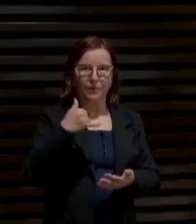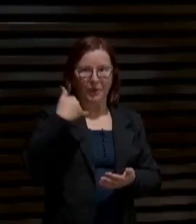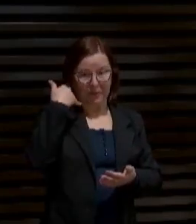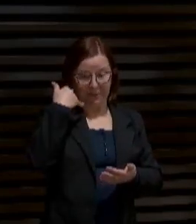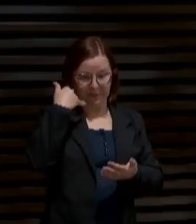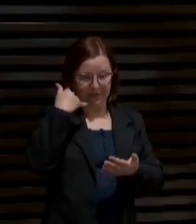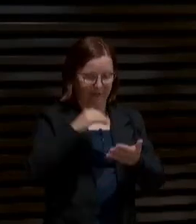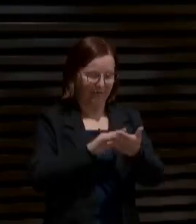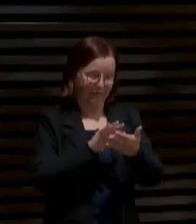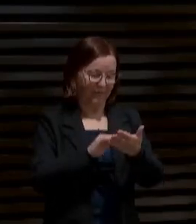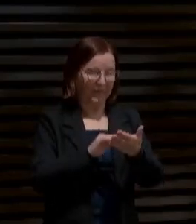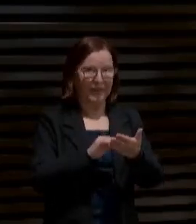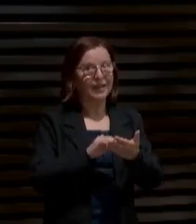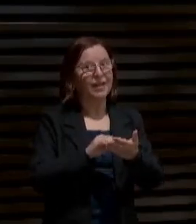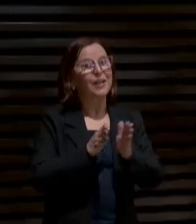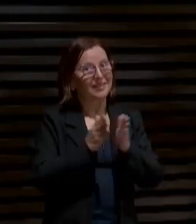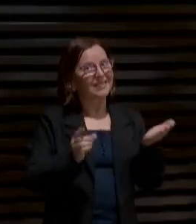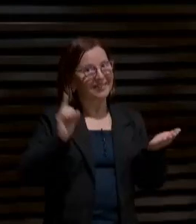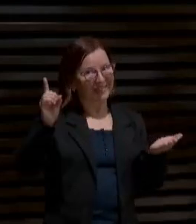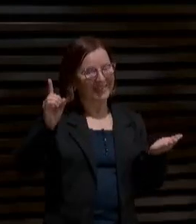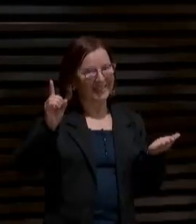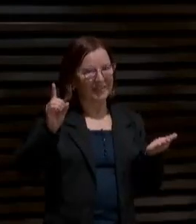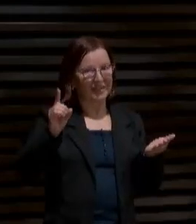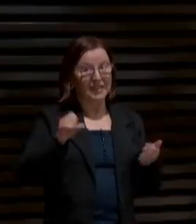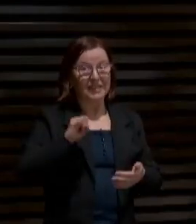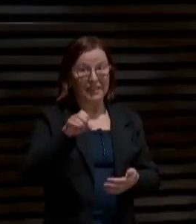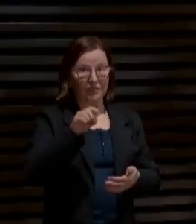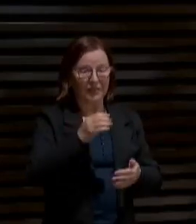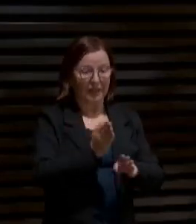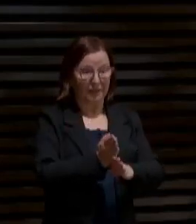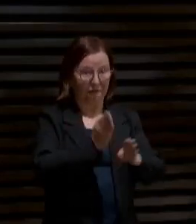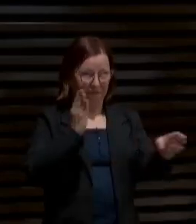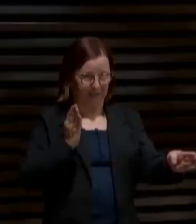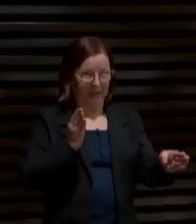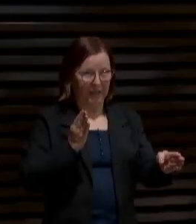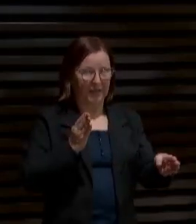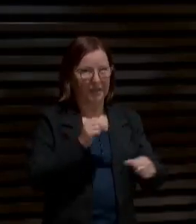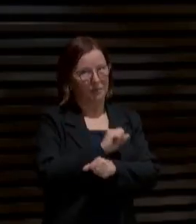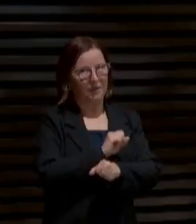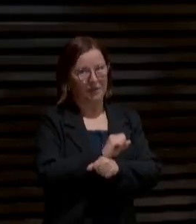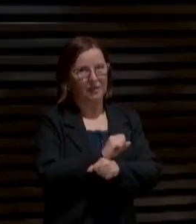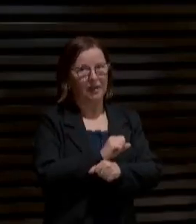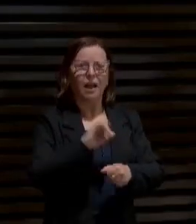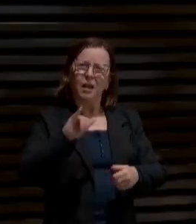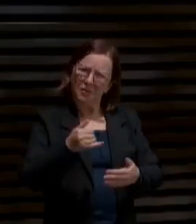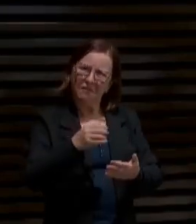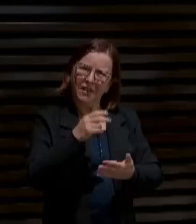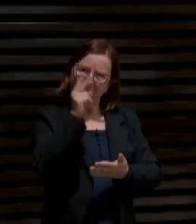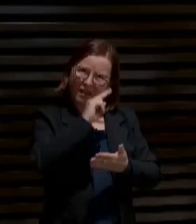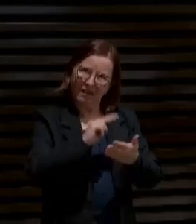palavra larga as as redes sociais e Invista tempo na palavra E